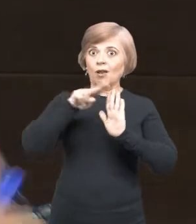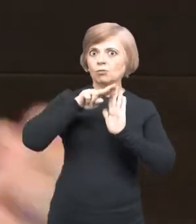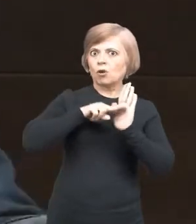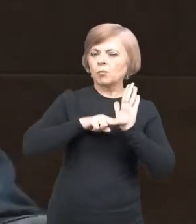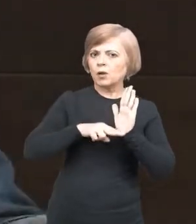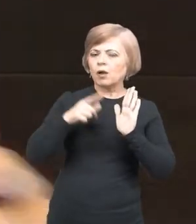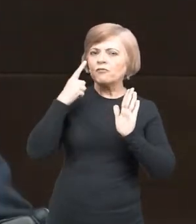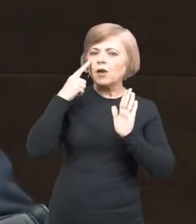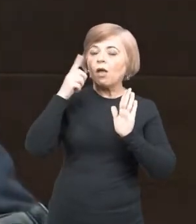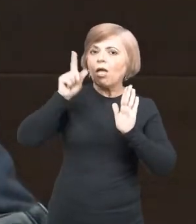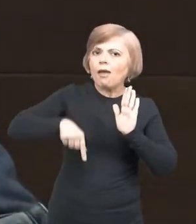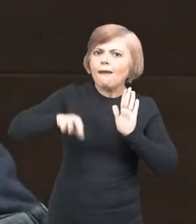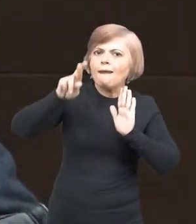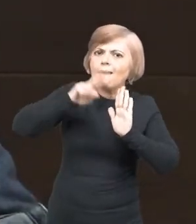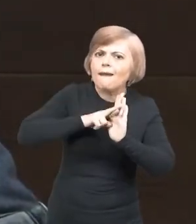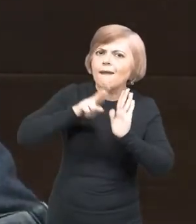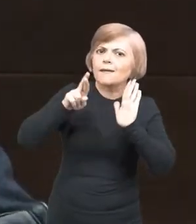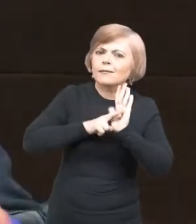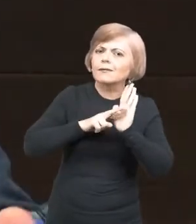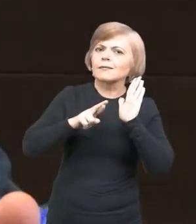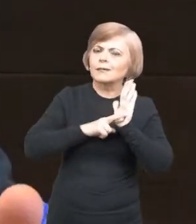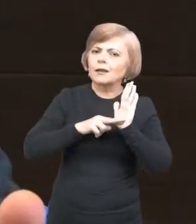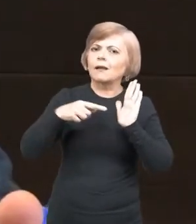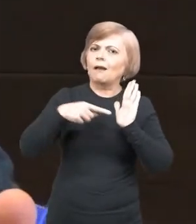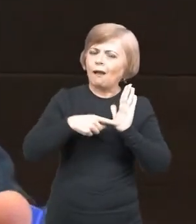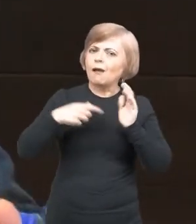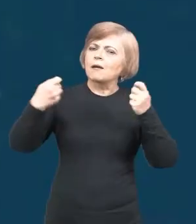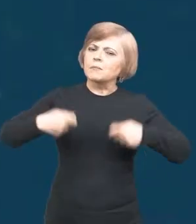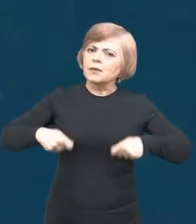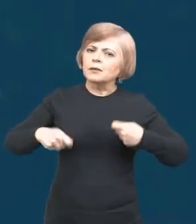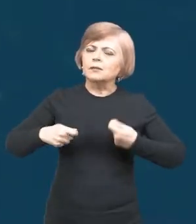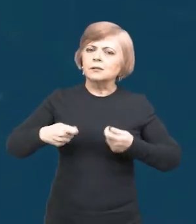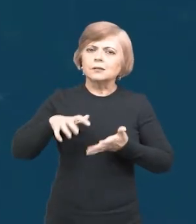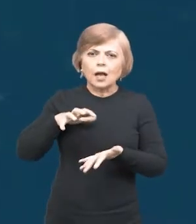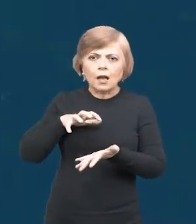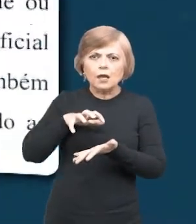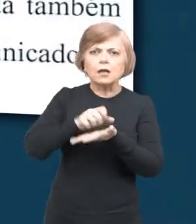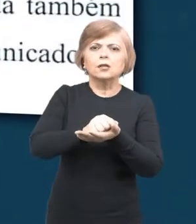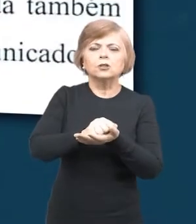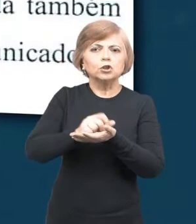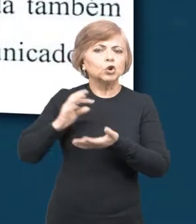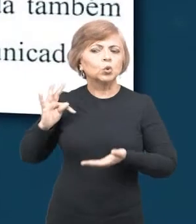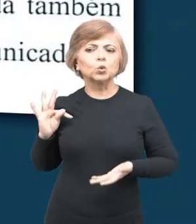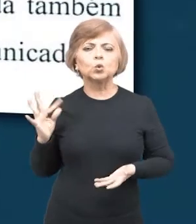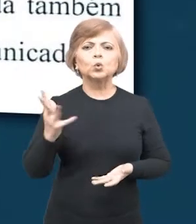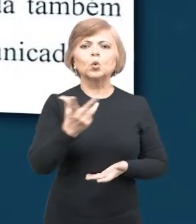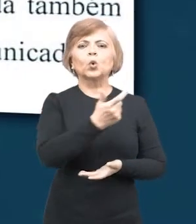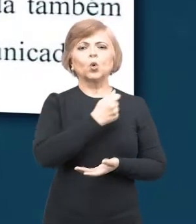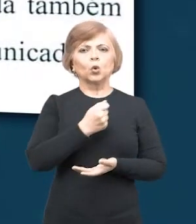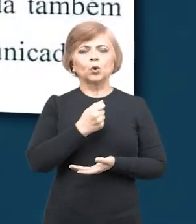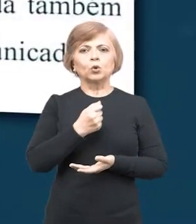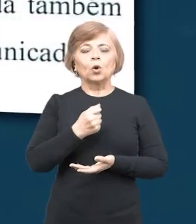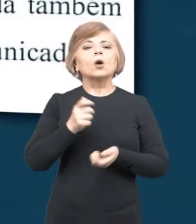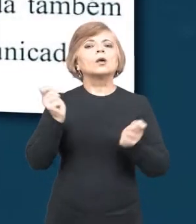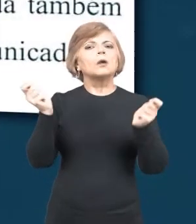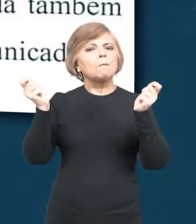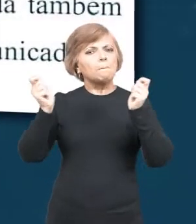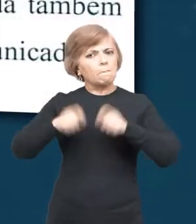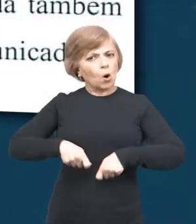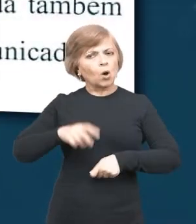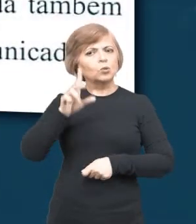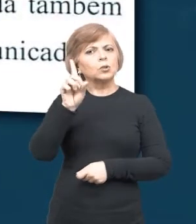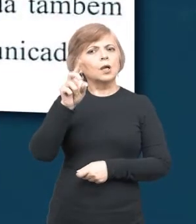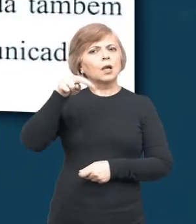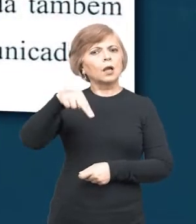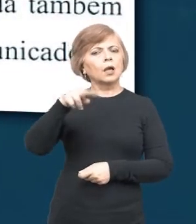prevê como regra a realização a emissão de DNV pelo